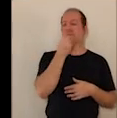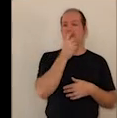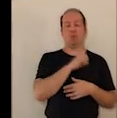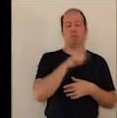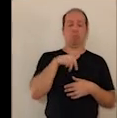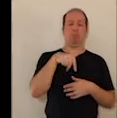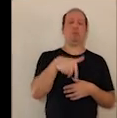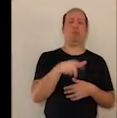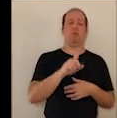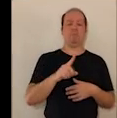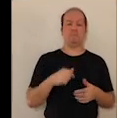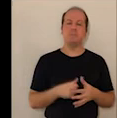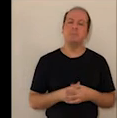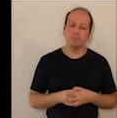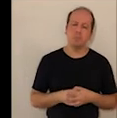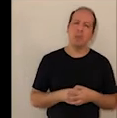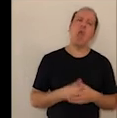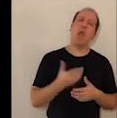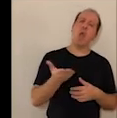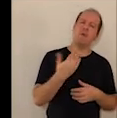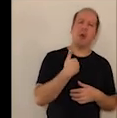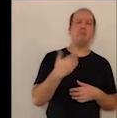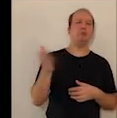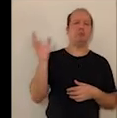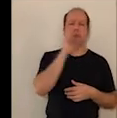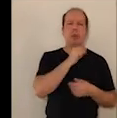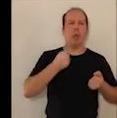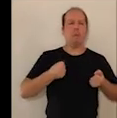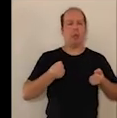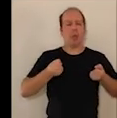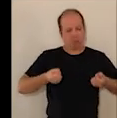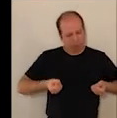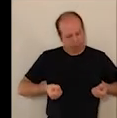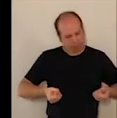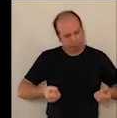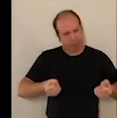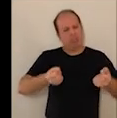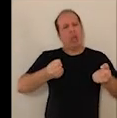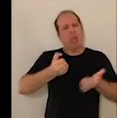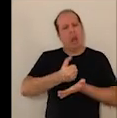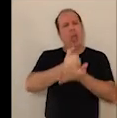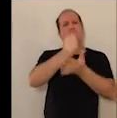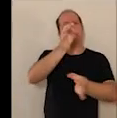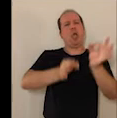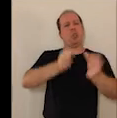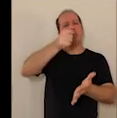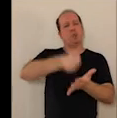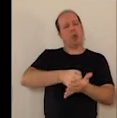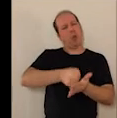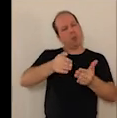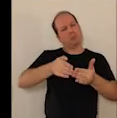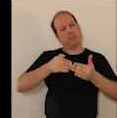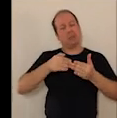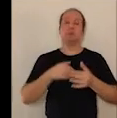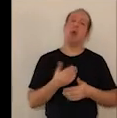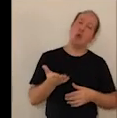só. Pois então vamos providenciar uma maca para que o levem ao tribunal. Com licença. Vamos,